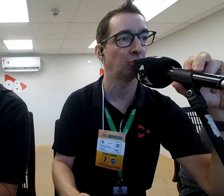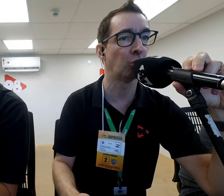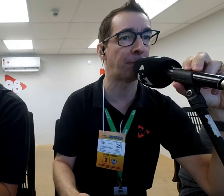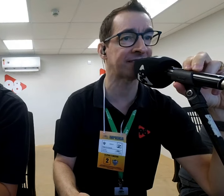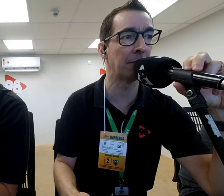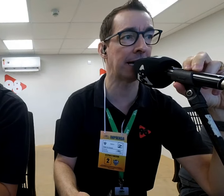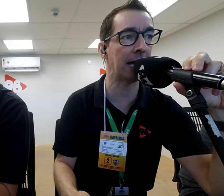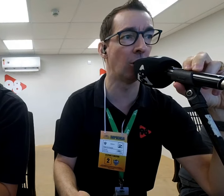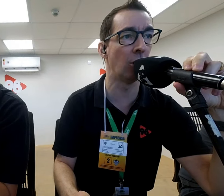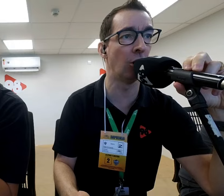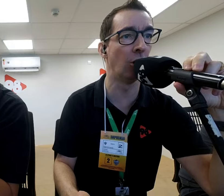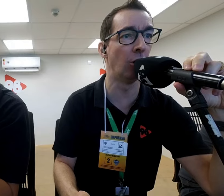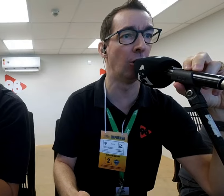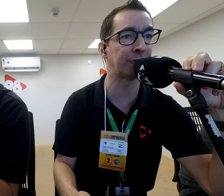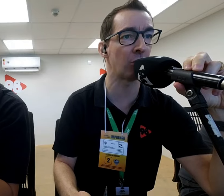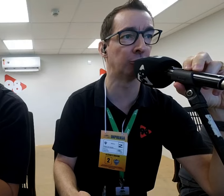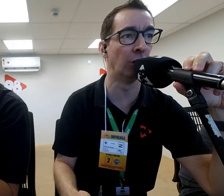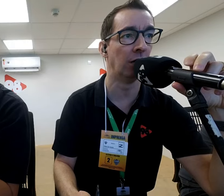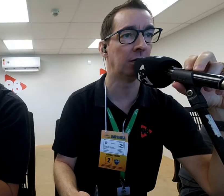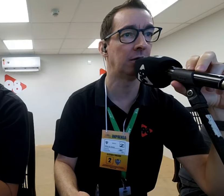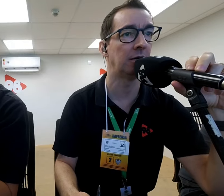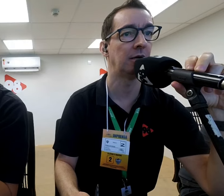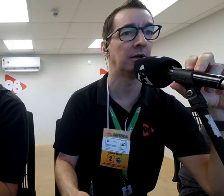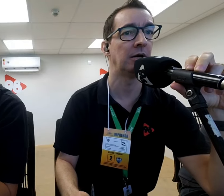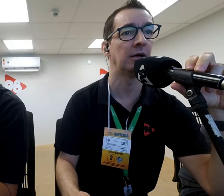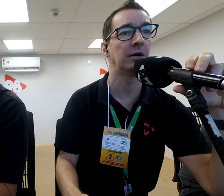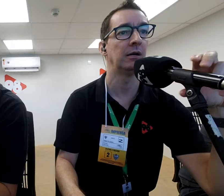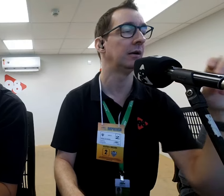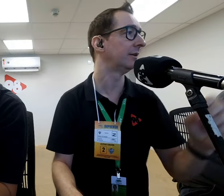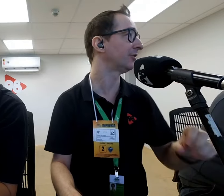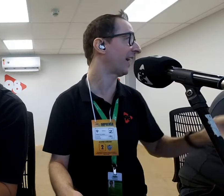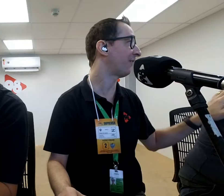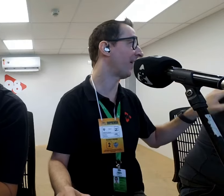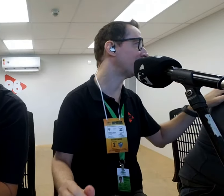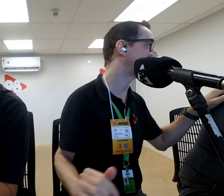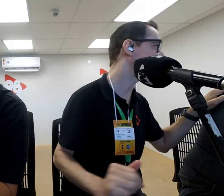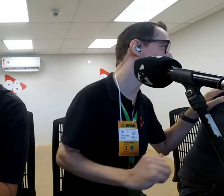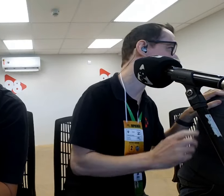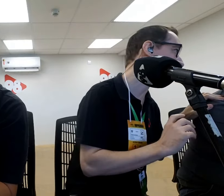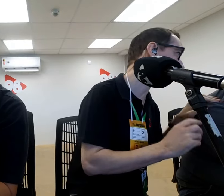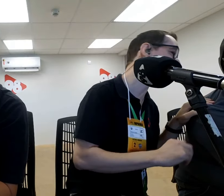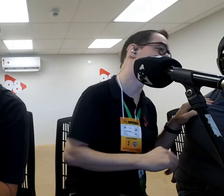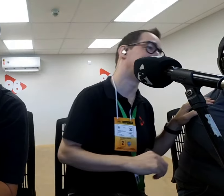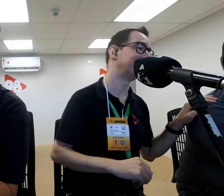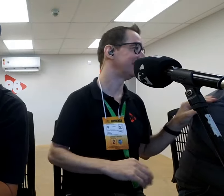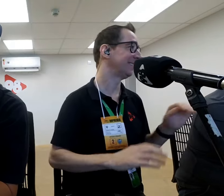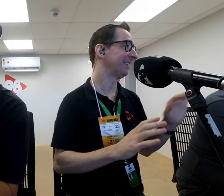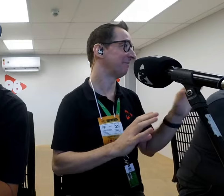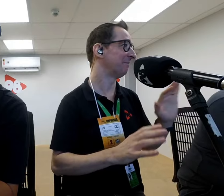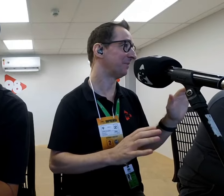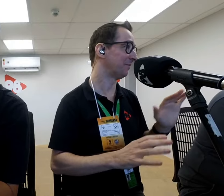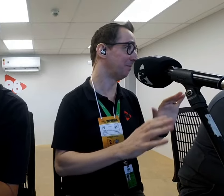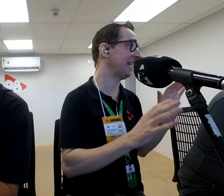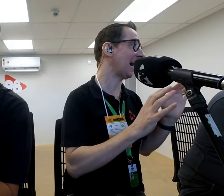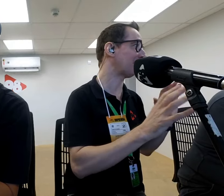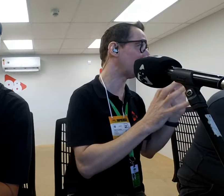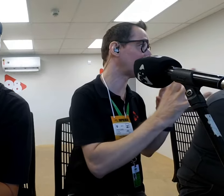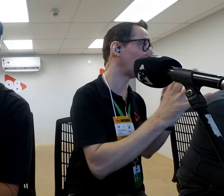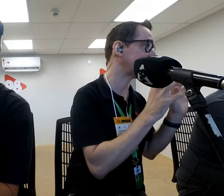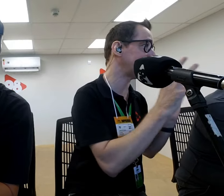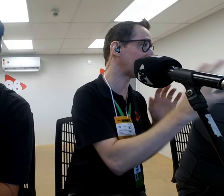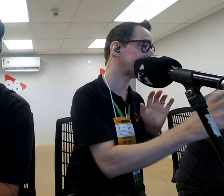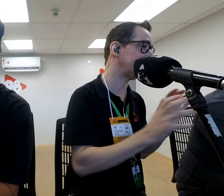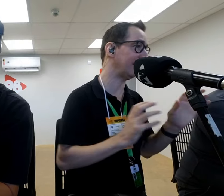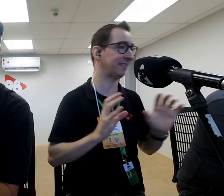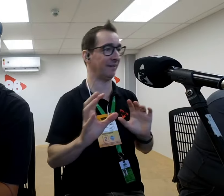som manga aí o adrualdo é quarto árbitro Murilo misson Júnior Atlético Cruzeiro galo